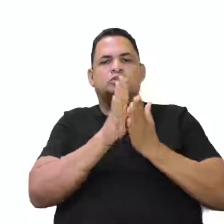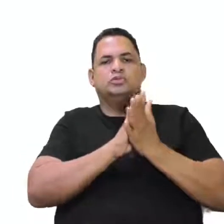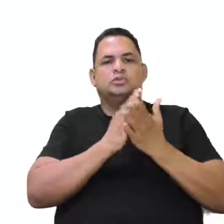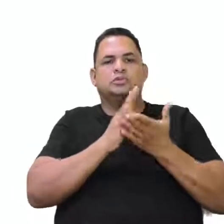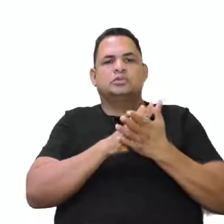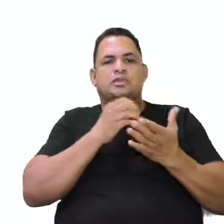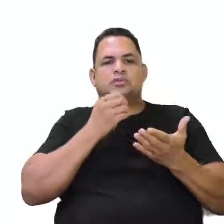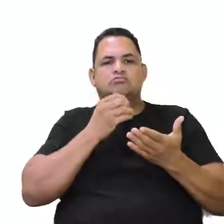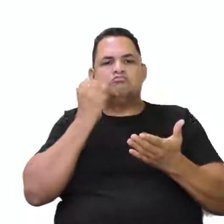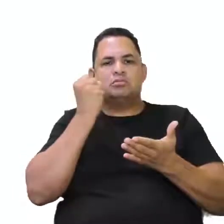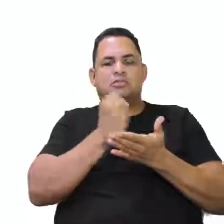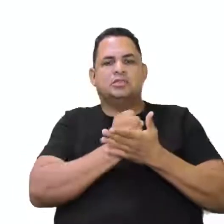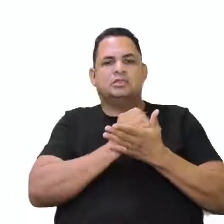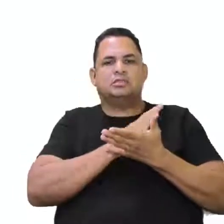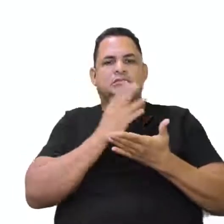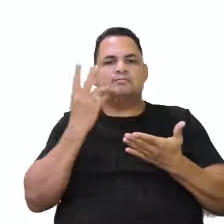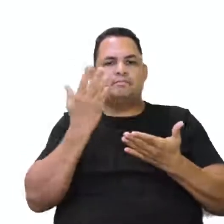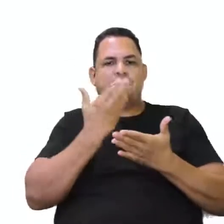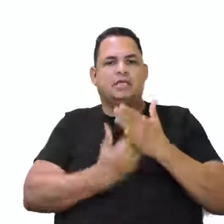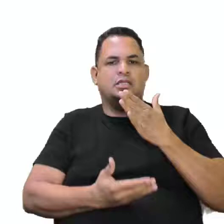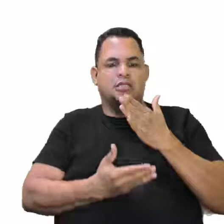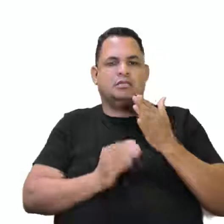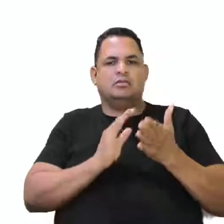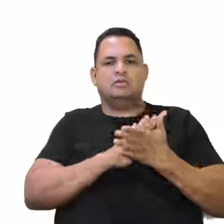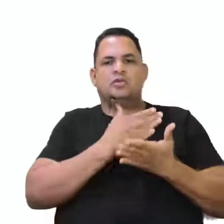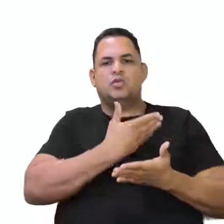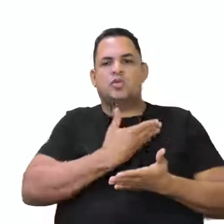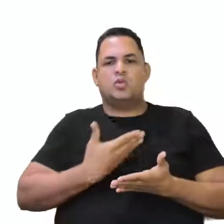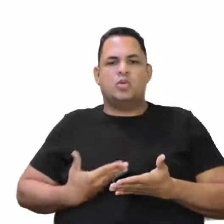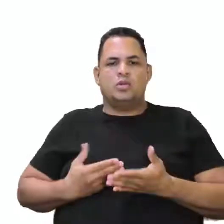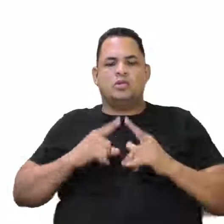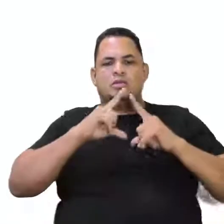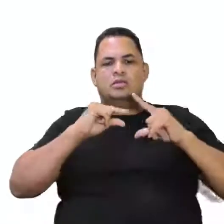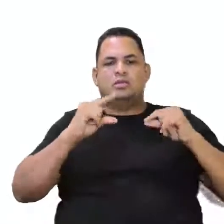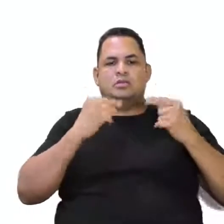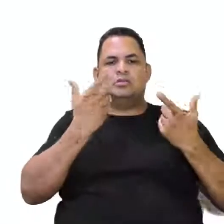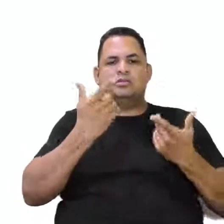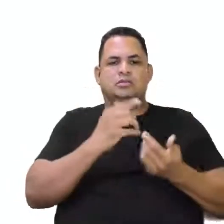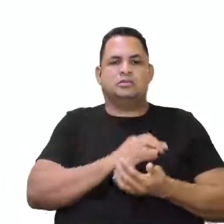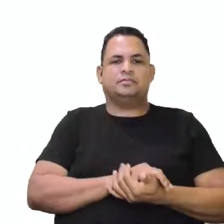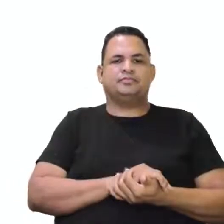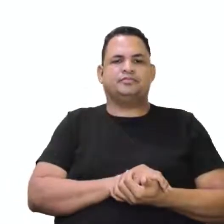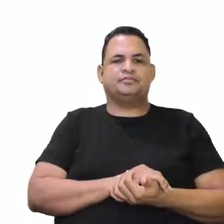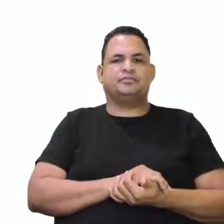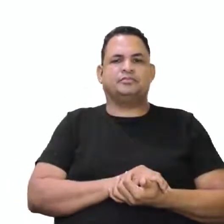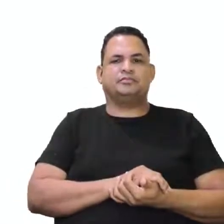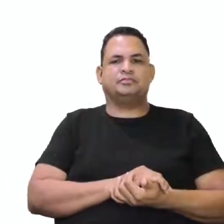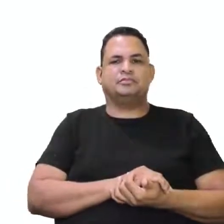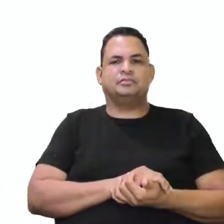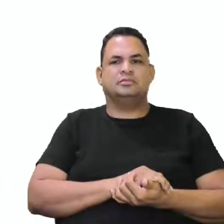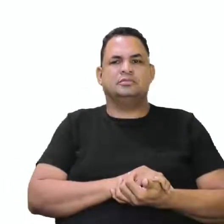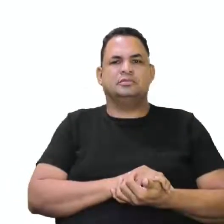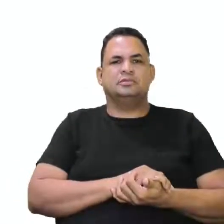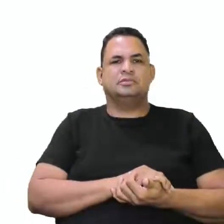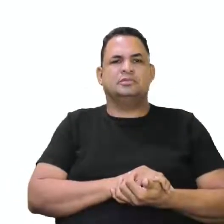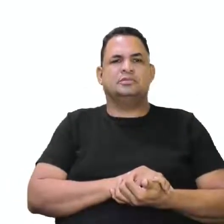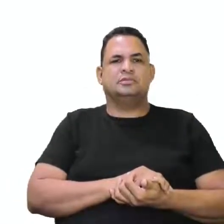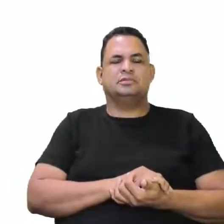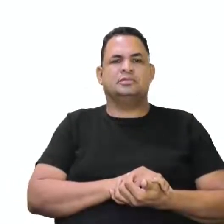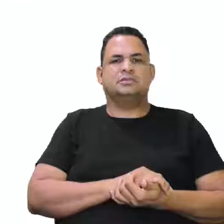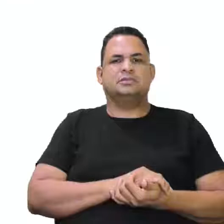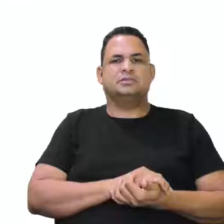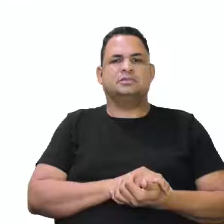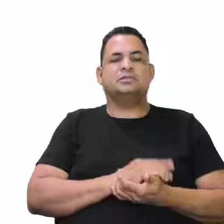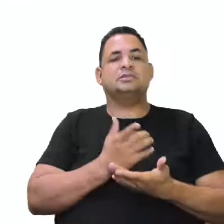patente cassada pelo governo japonês. Ok, então algumas coisas dá para botar a boca no trombone